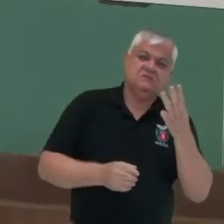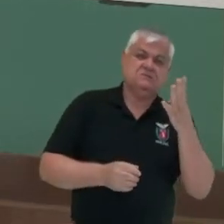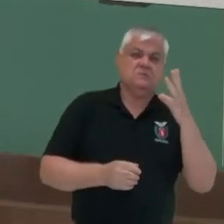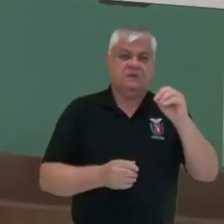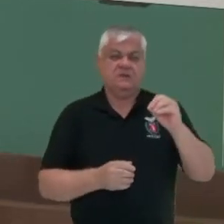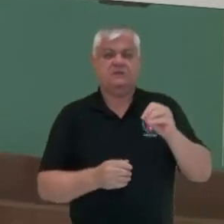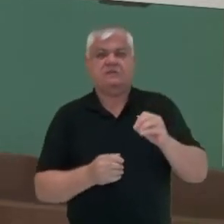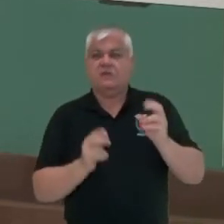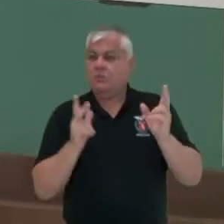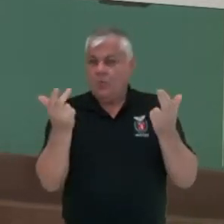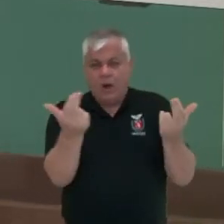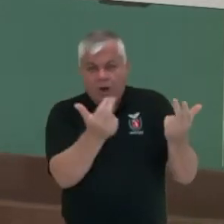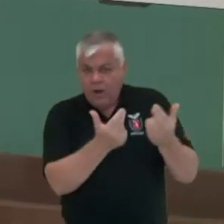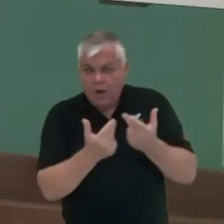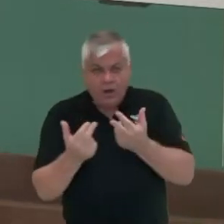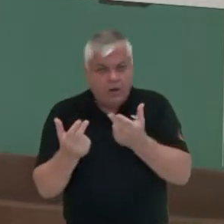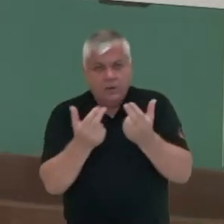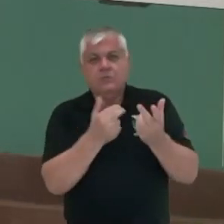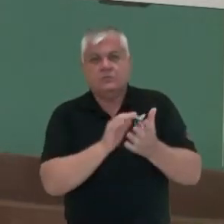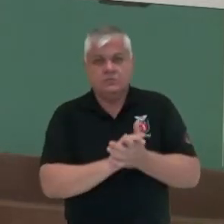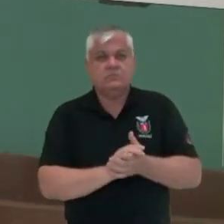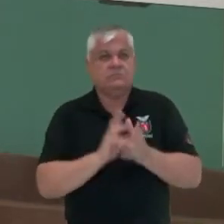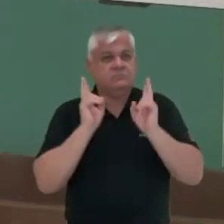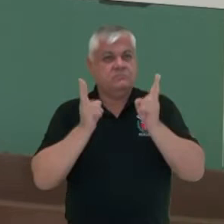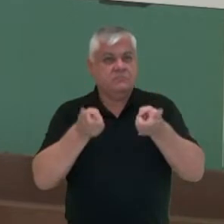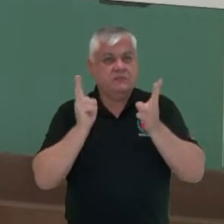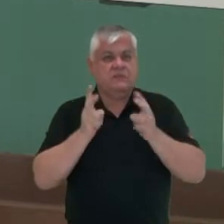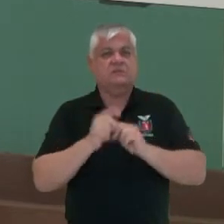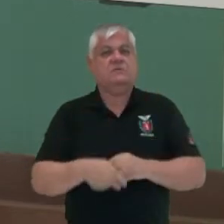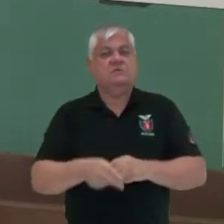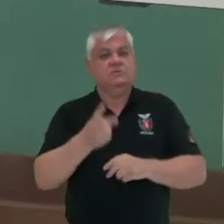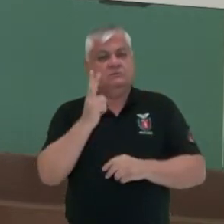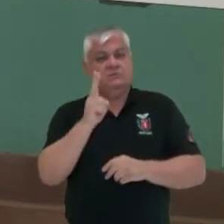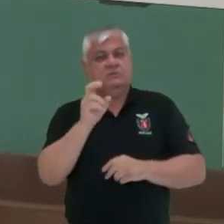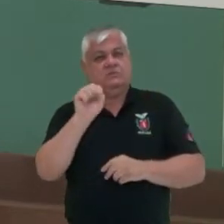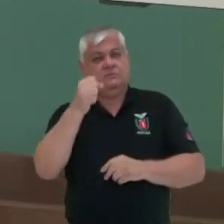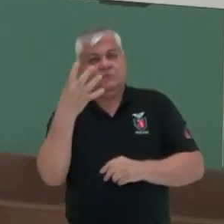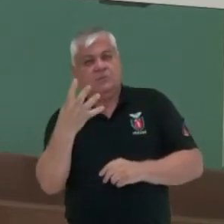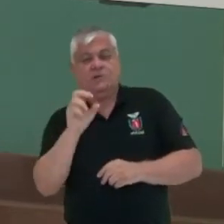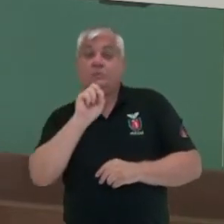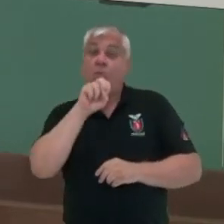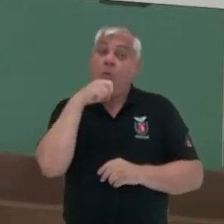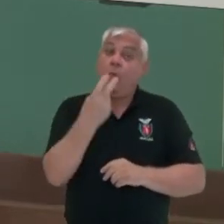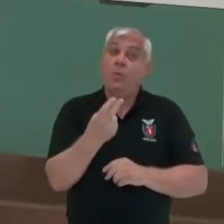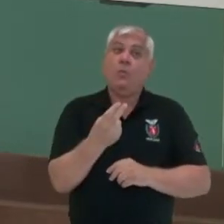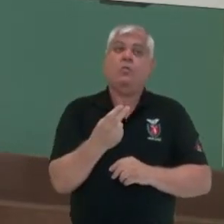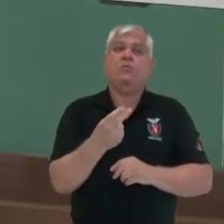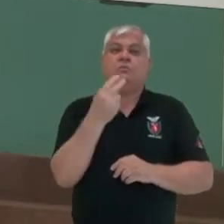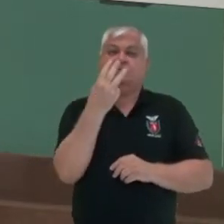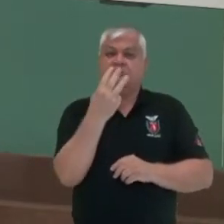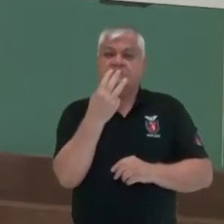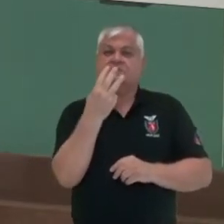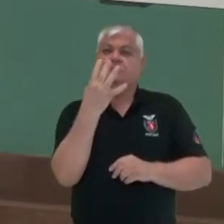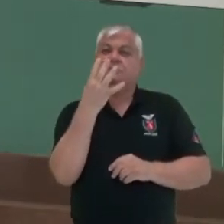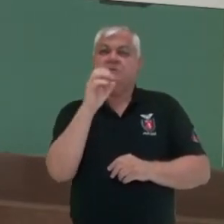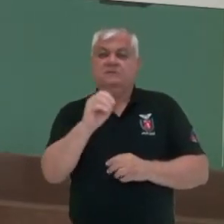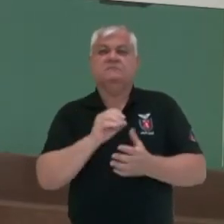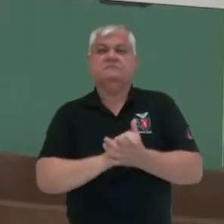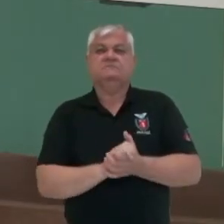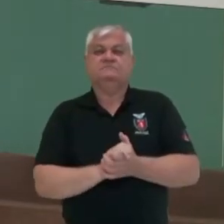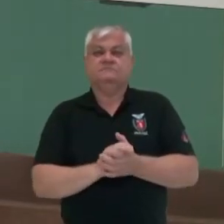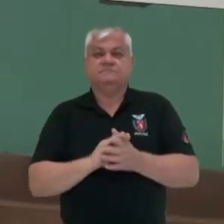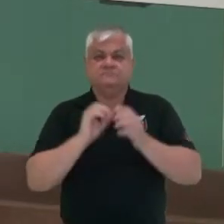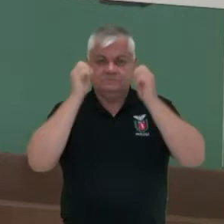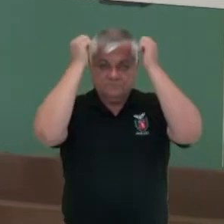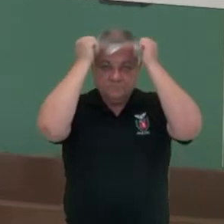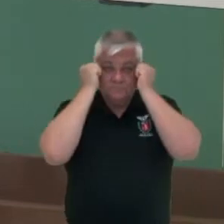utilizar esse peso aqui, tá? Dentro desse peso. O capacete no feminino ele é obrigatório,